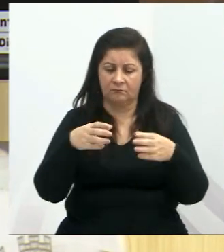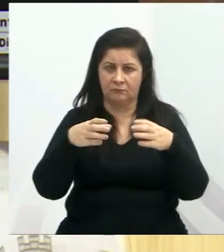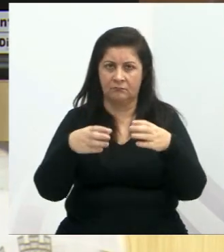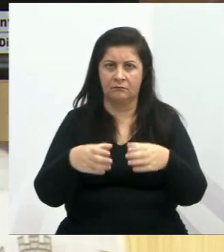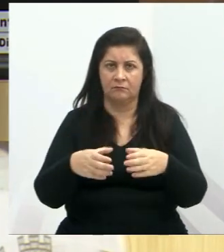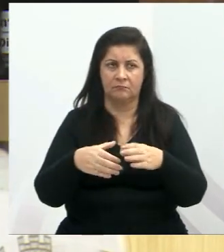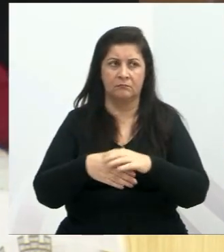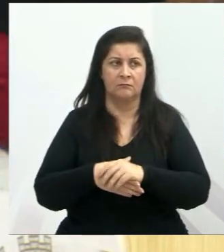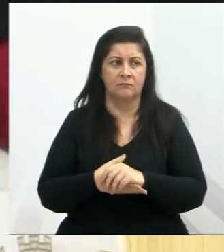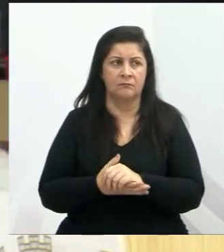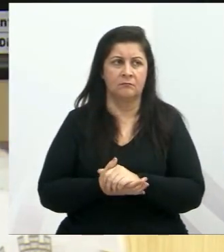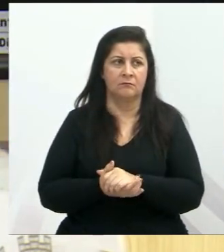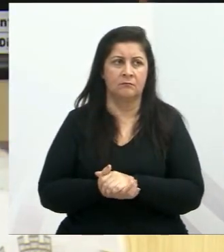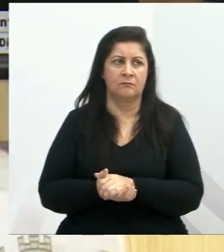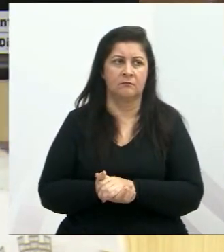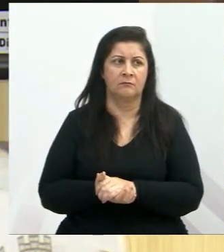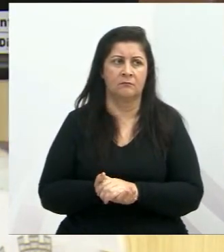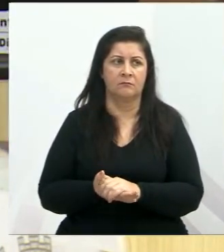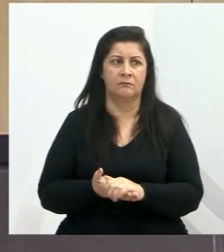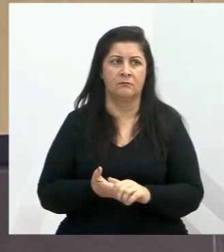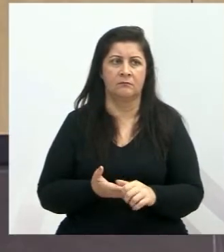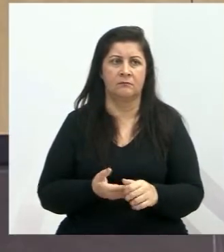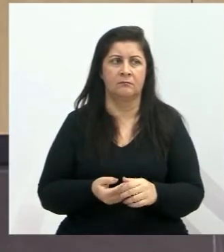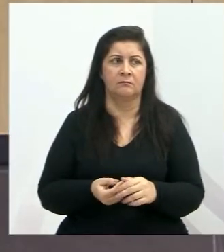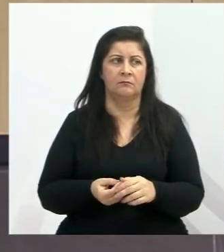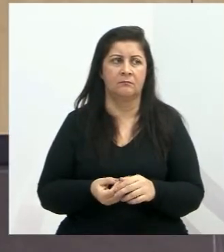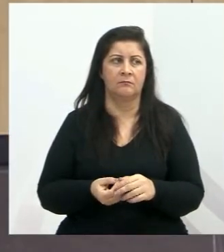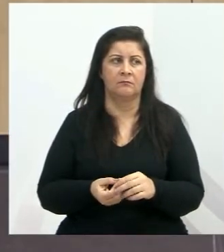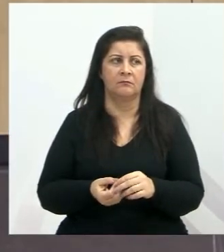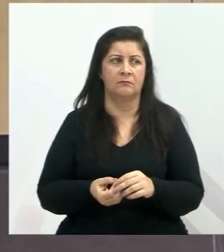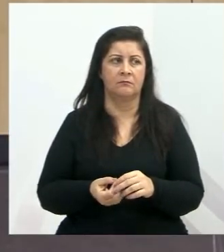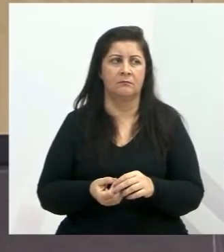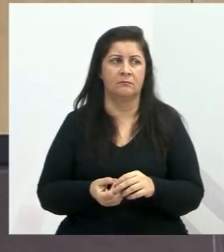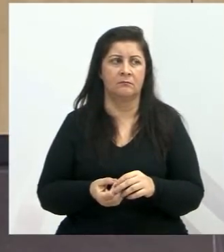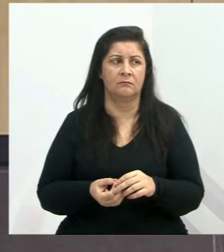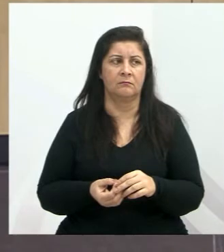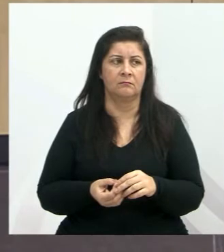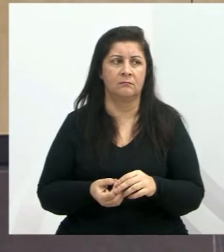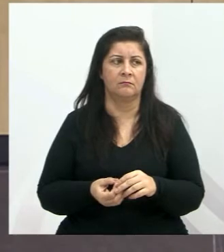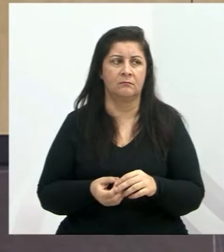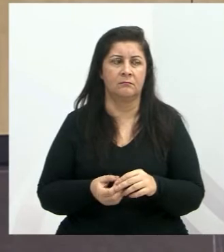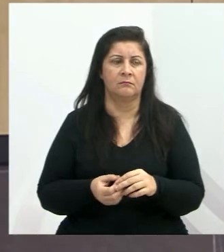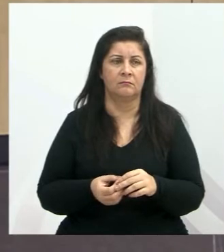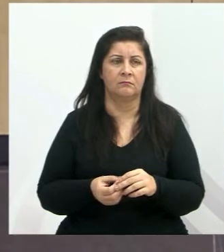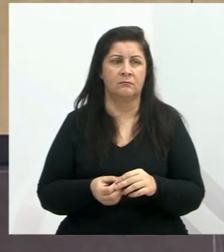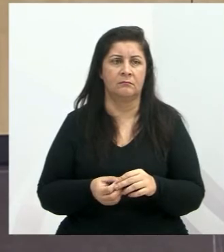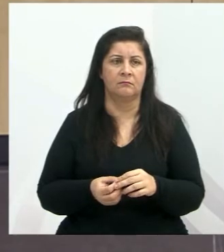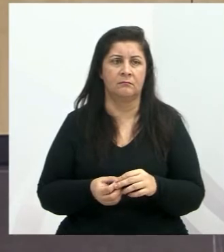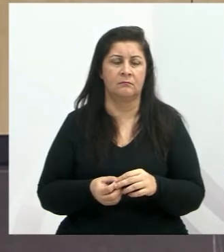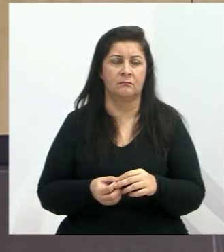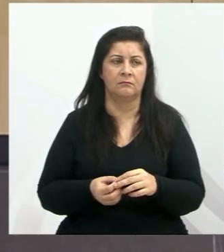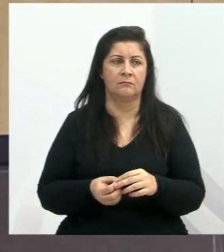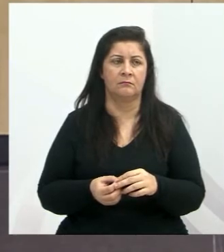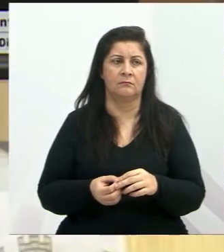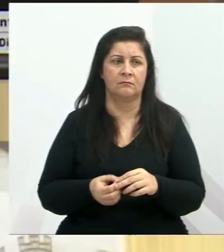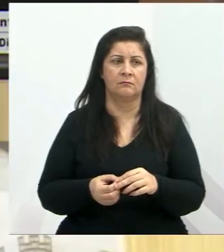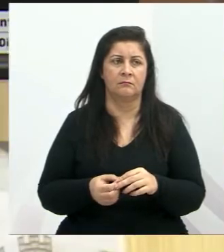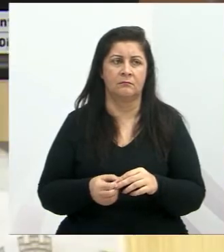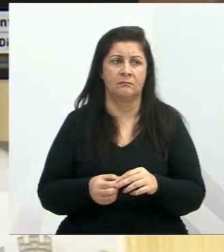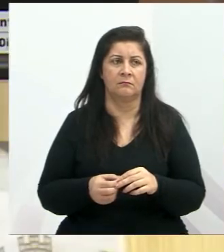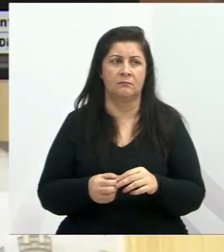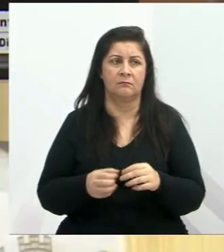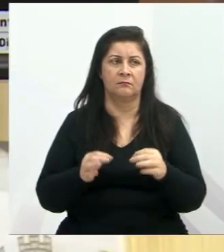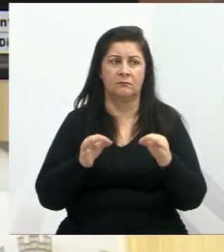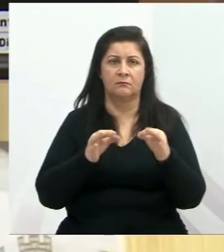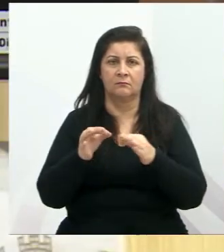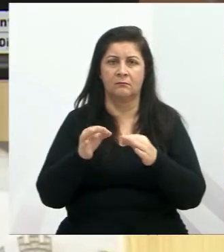vereador, primeiro secretário, só para terminar aqui, então eles têm que, poxa, nem preparar uma marmitinha para levar